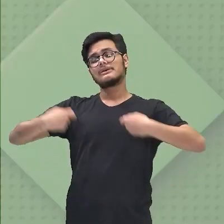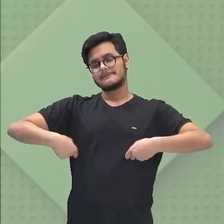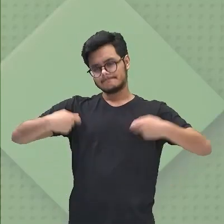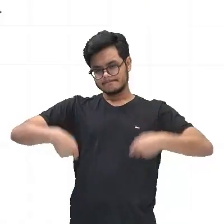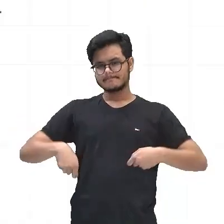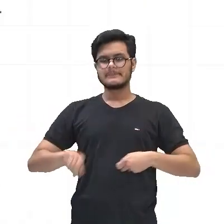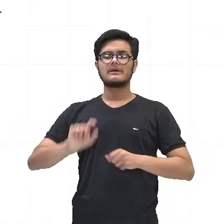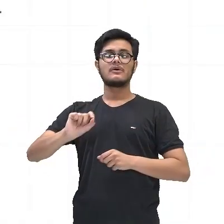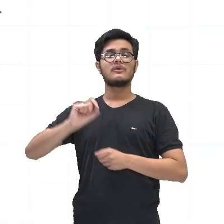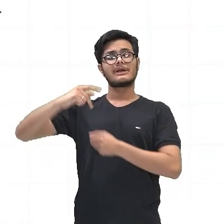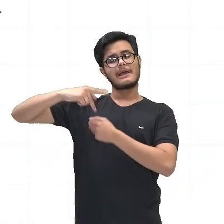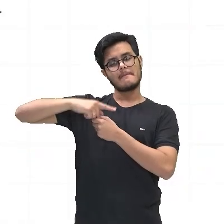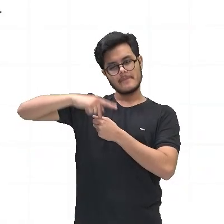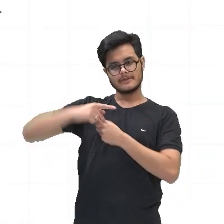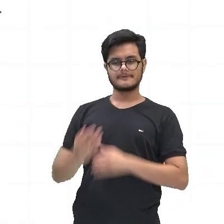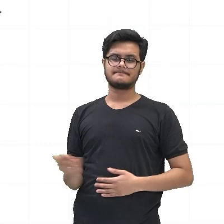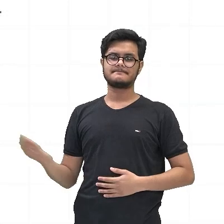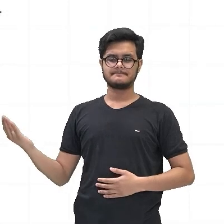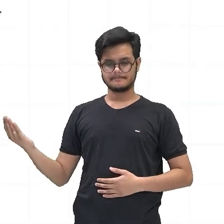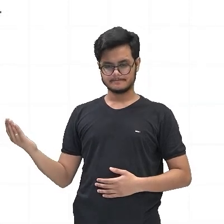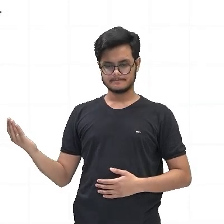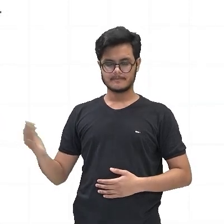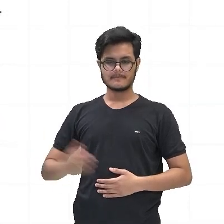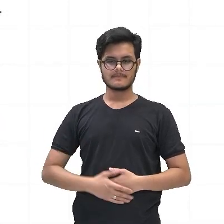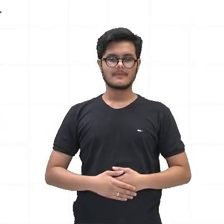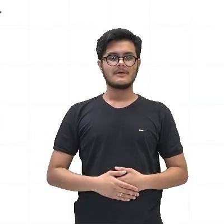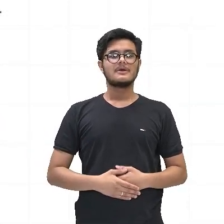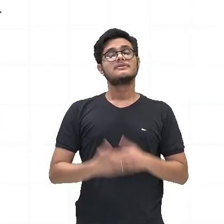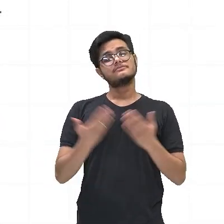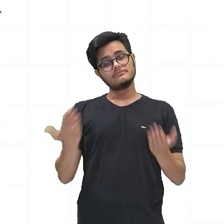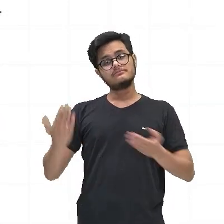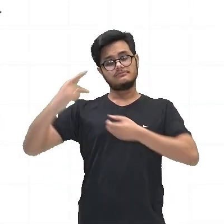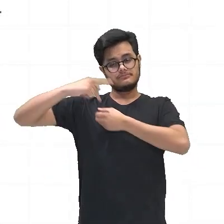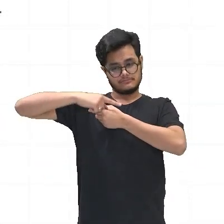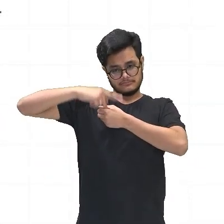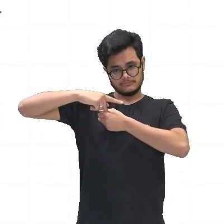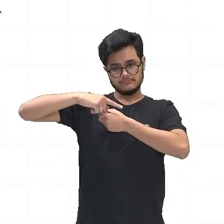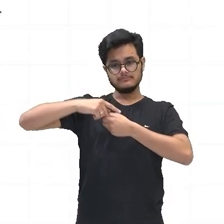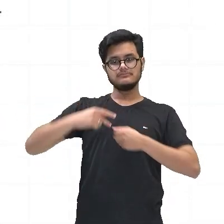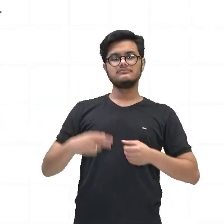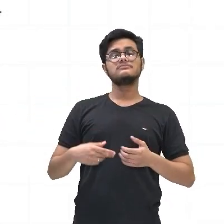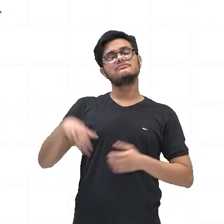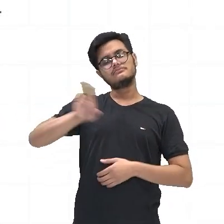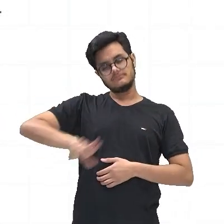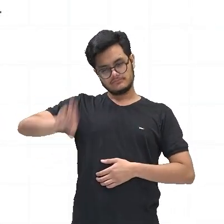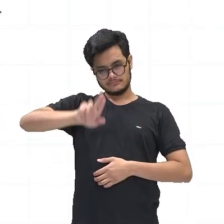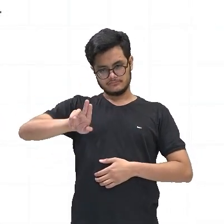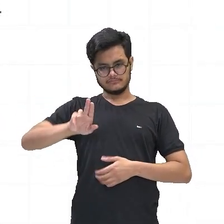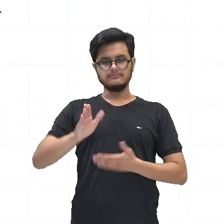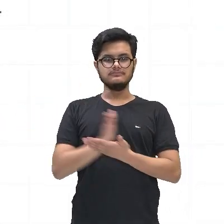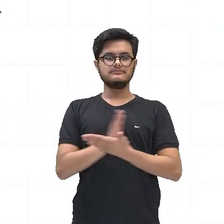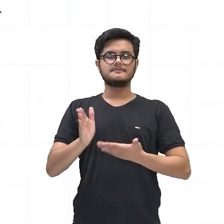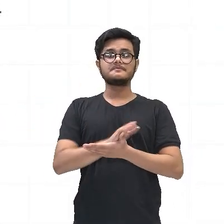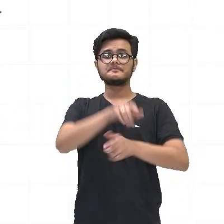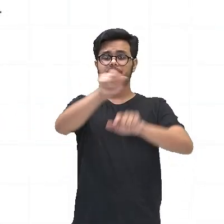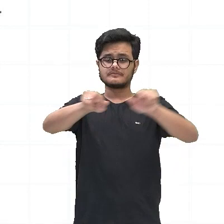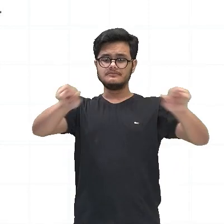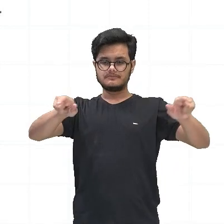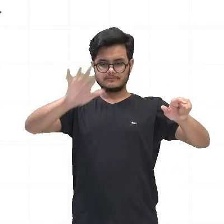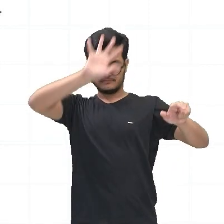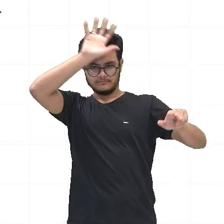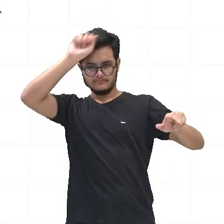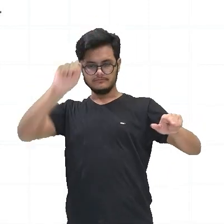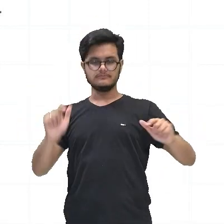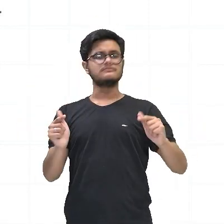óleo diesel. Você observa aí que o óleo diesel ele é utilizado na nossa região, né, porque uma parcela da população da Amazônia não